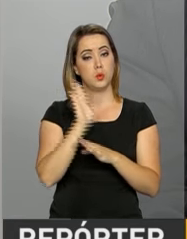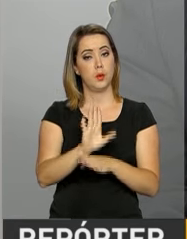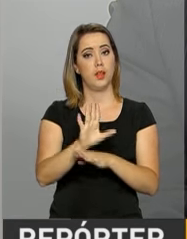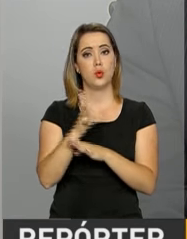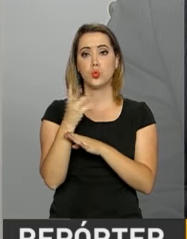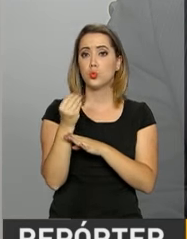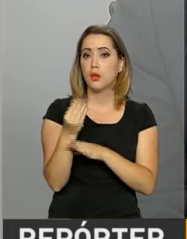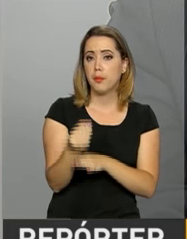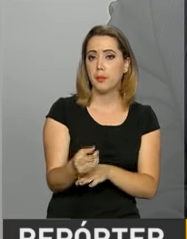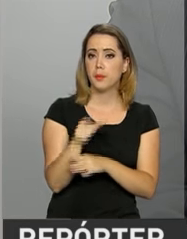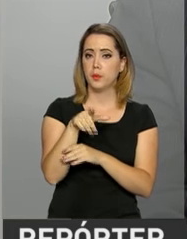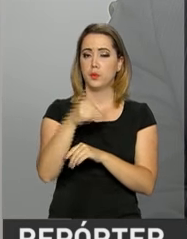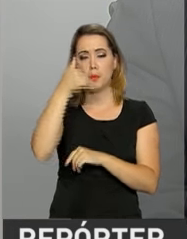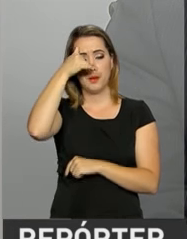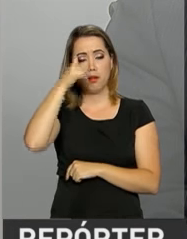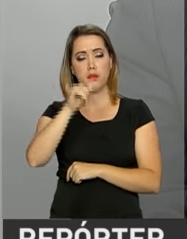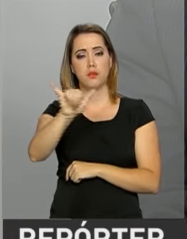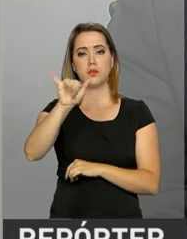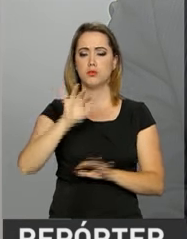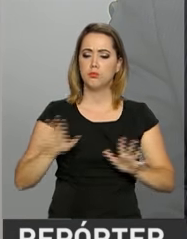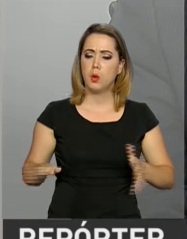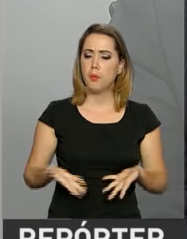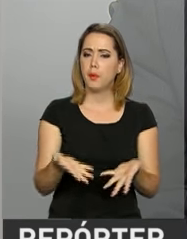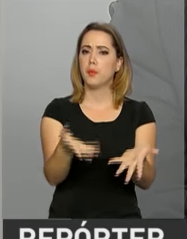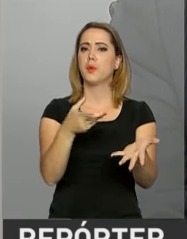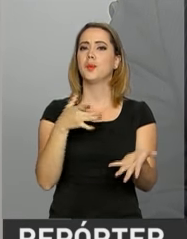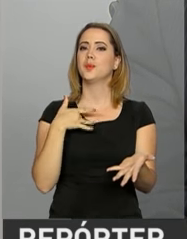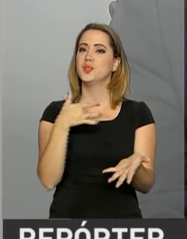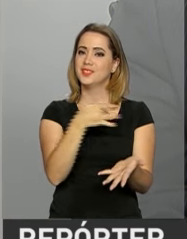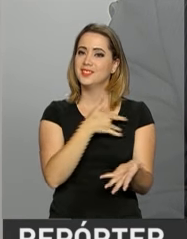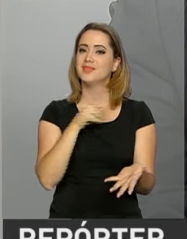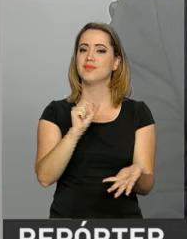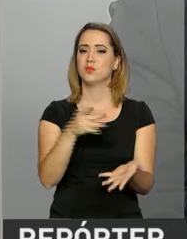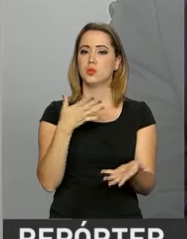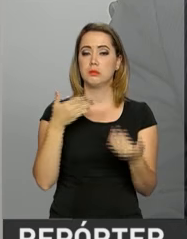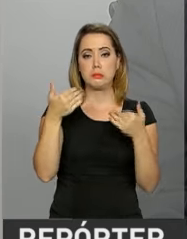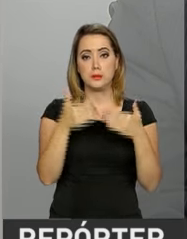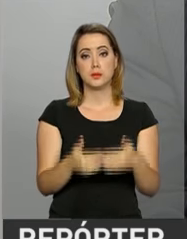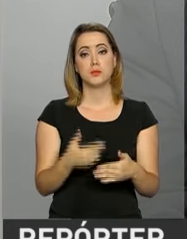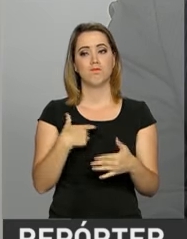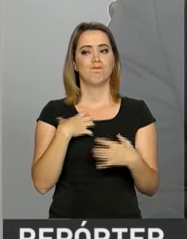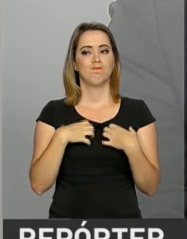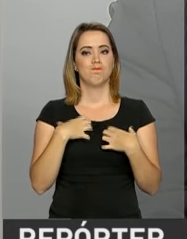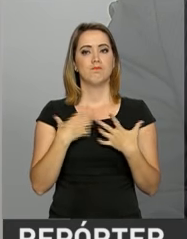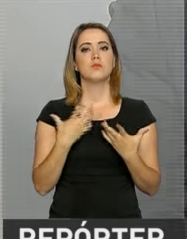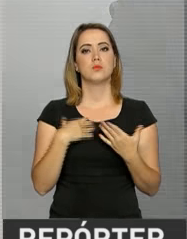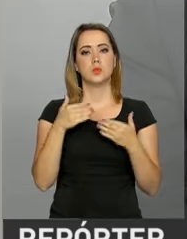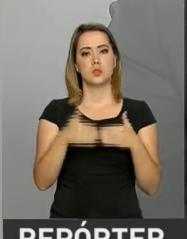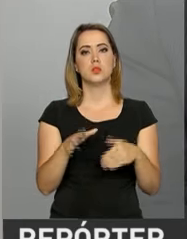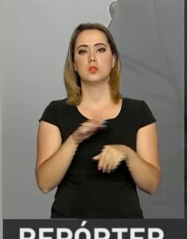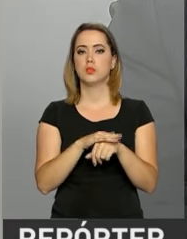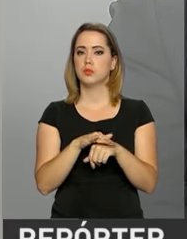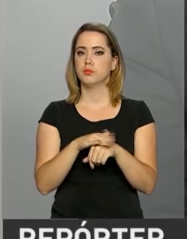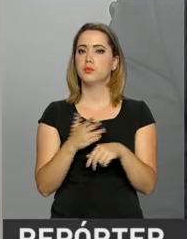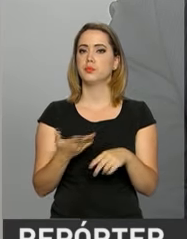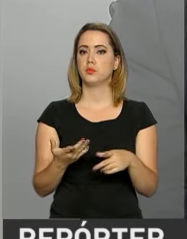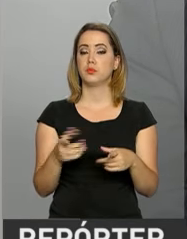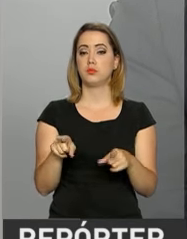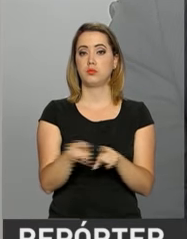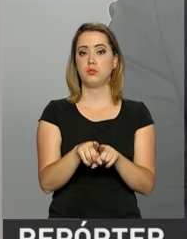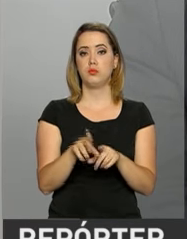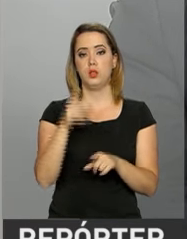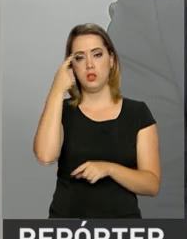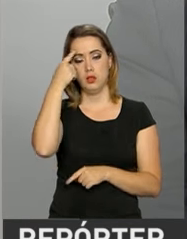muito para prevenir para promover saúde e enfrentar problemas de saúde que a população brasileira tem a ideia que essas